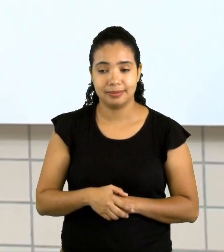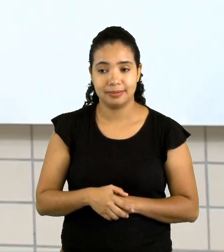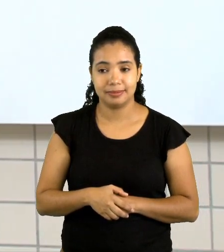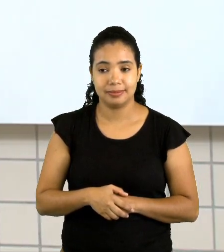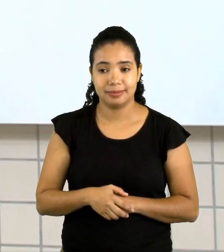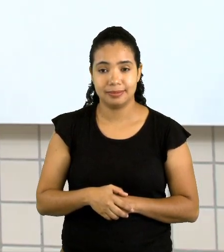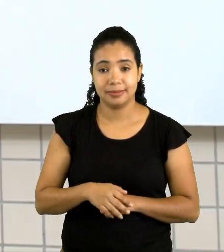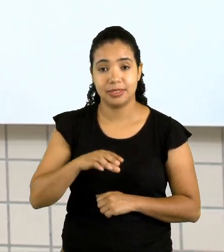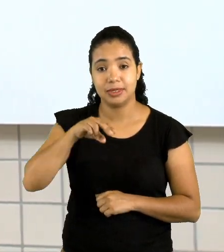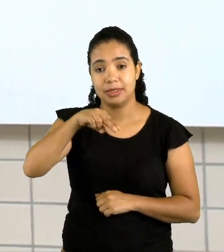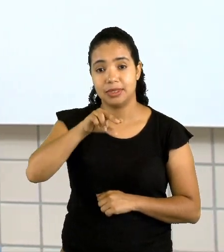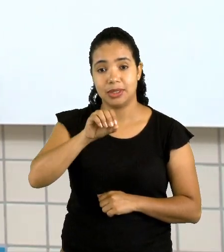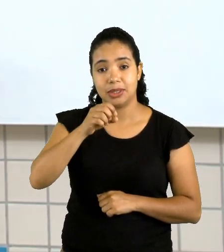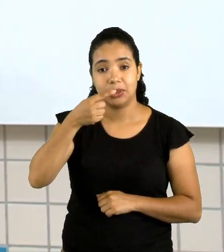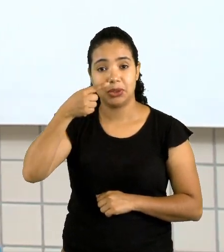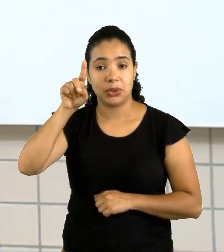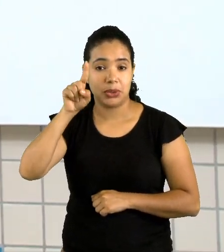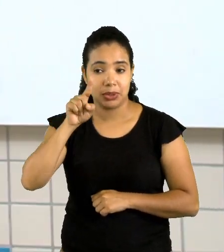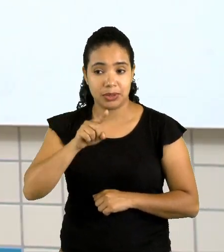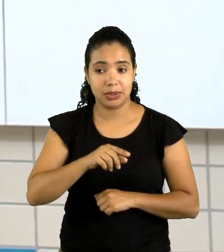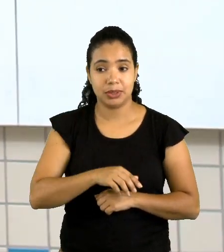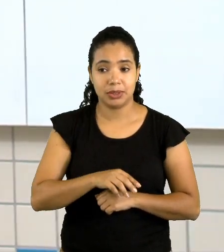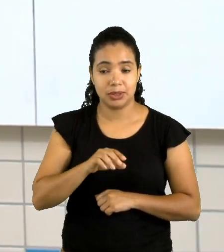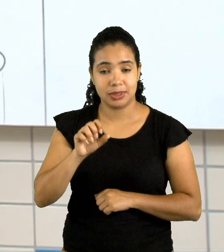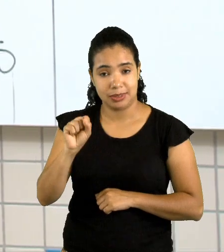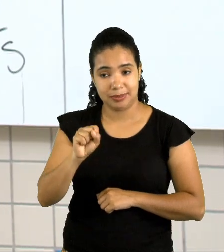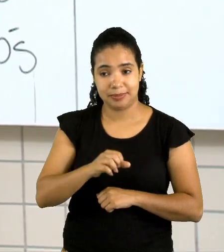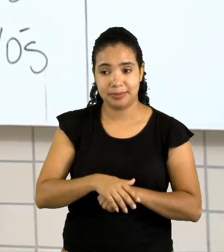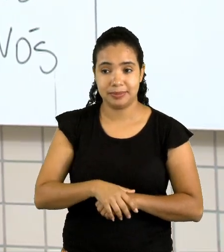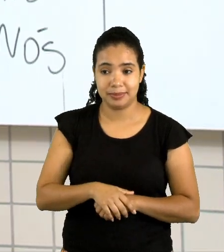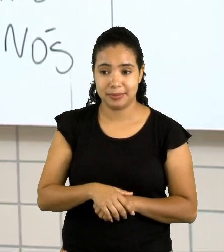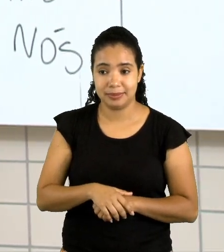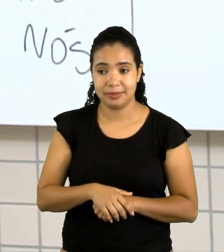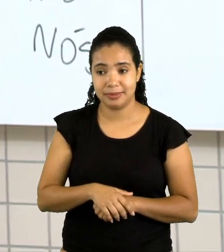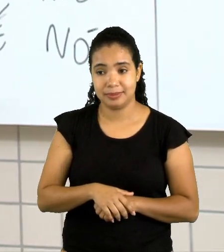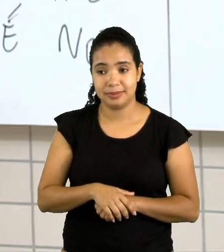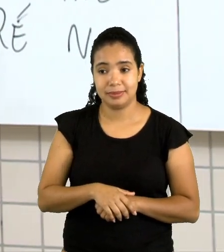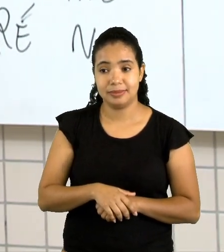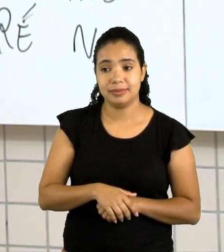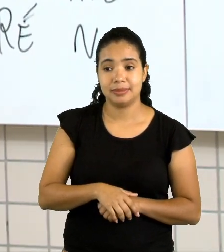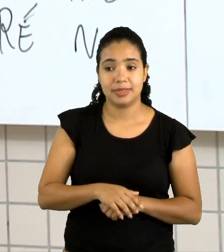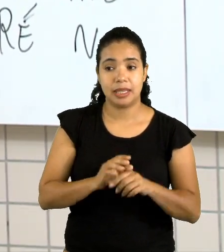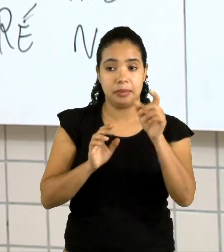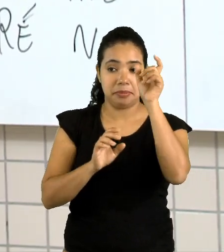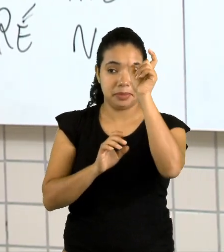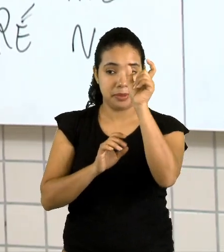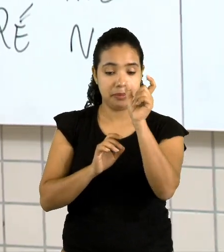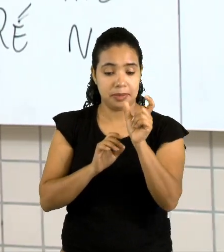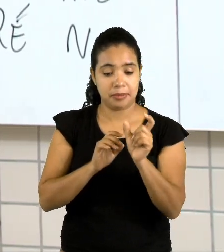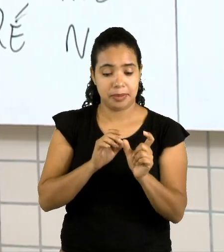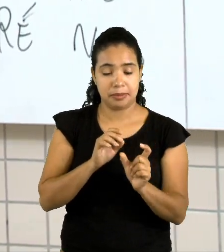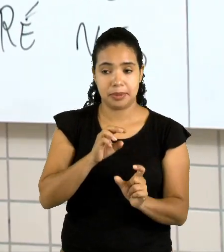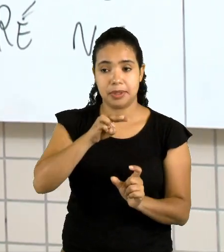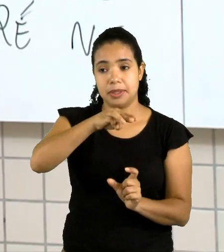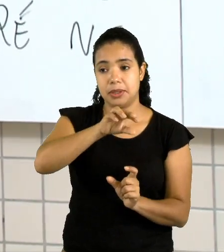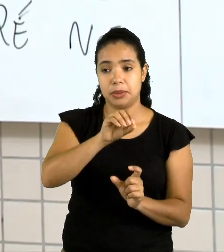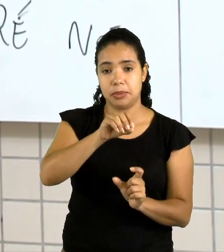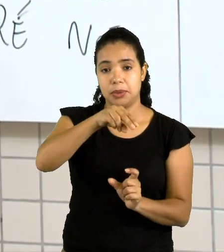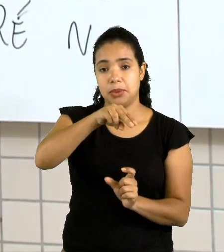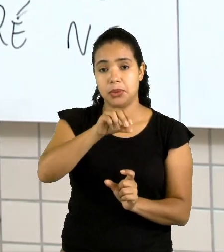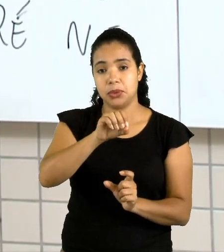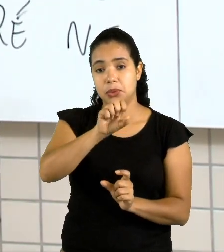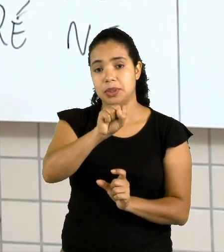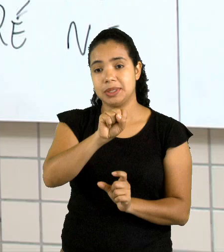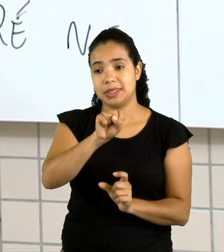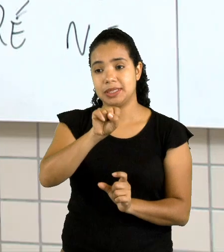o nós. Fiz um grupo de monossílabos acentuados. Todos